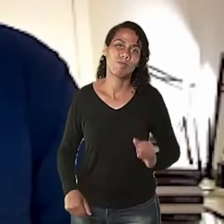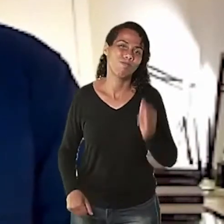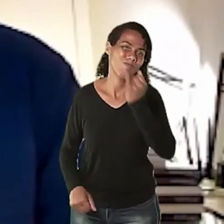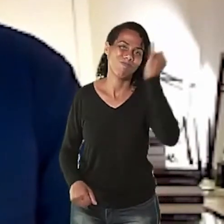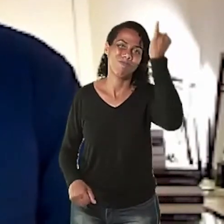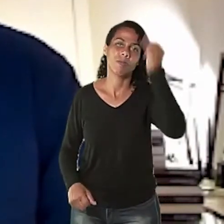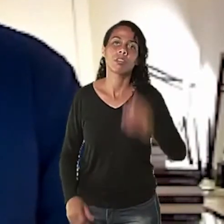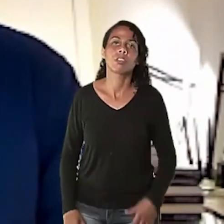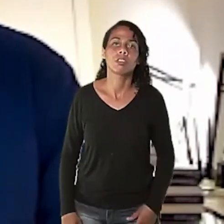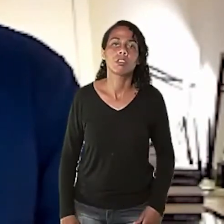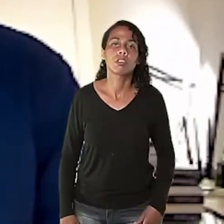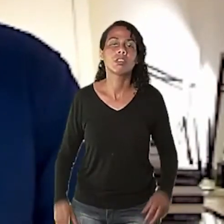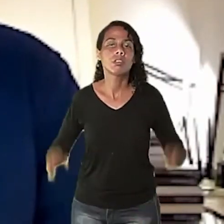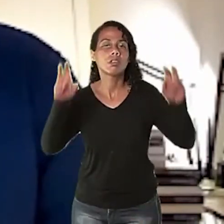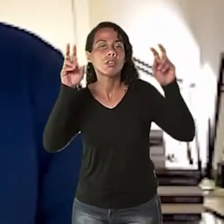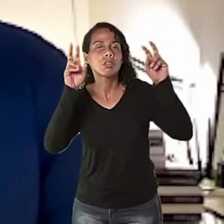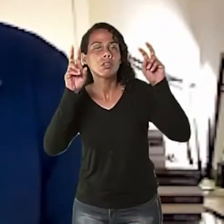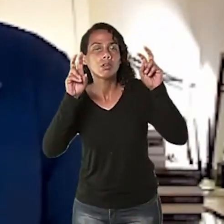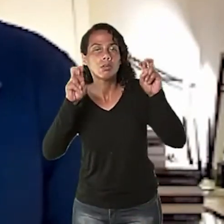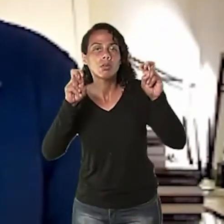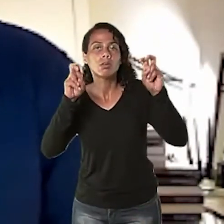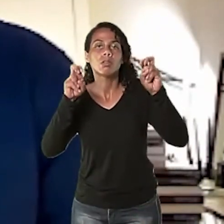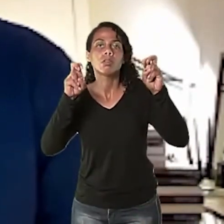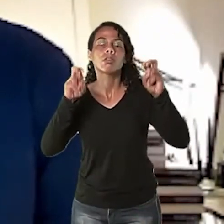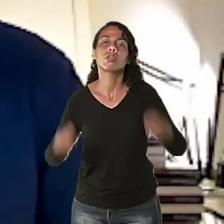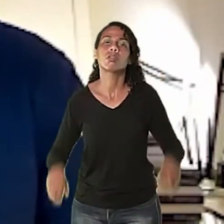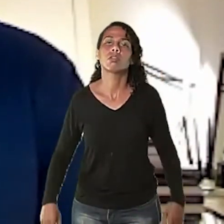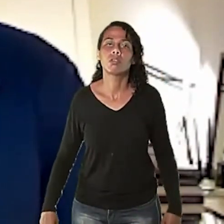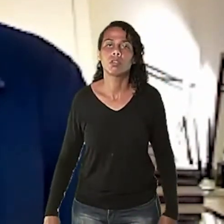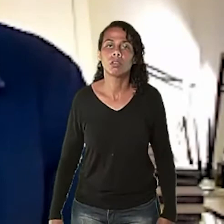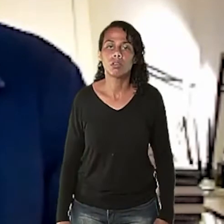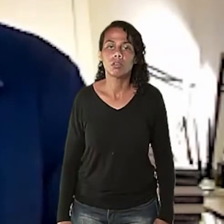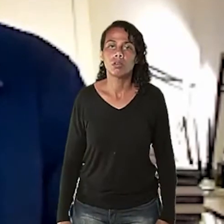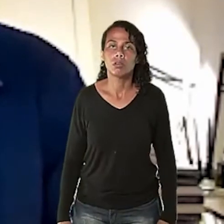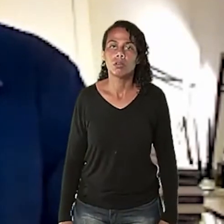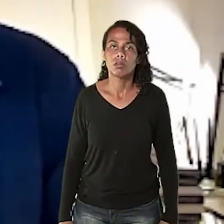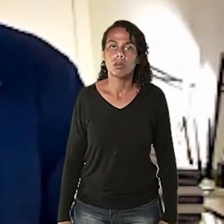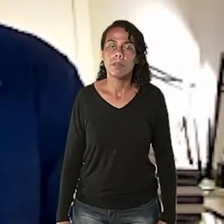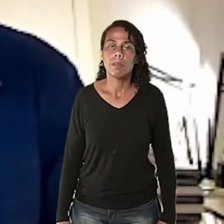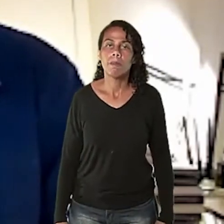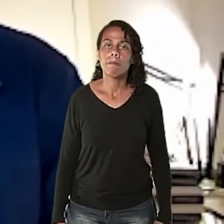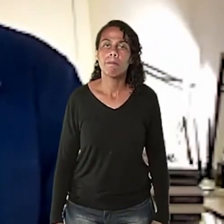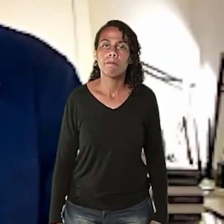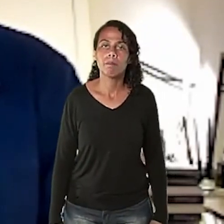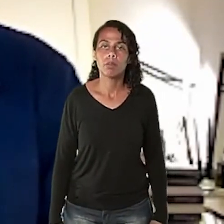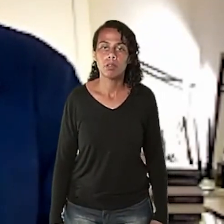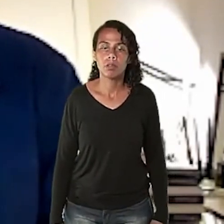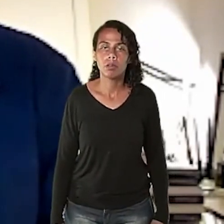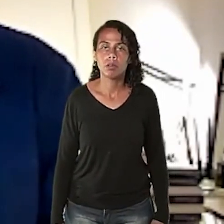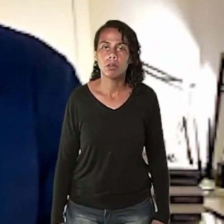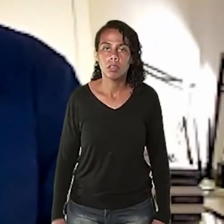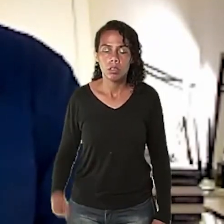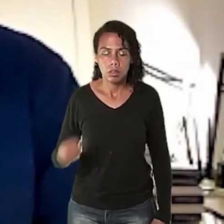Você lê e. Você pensa. Então, qualquer lugar menos agora, eu acho que as pessoas reagiram bem ao título,